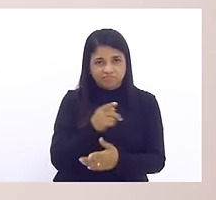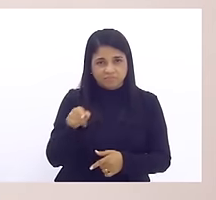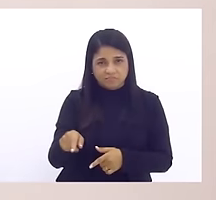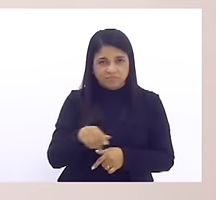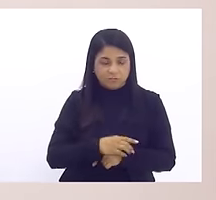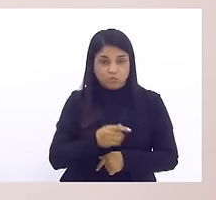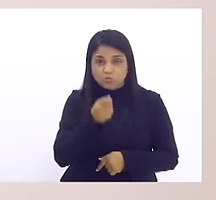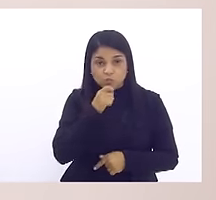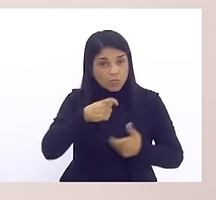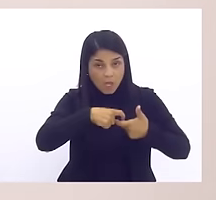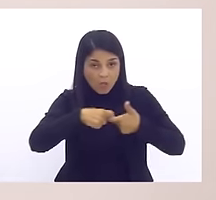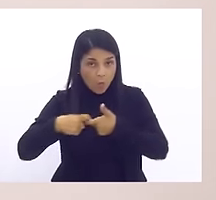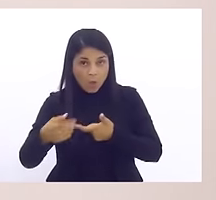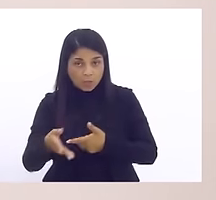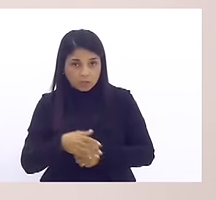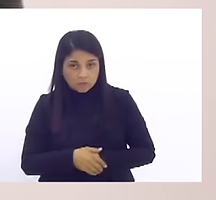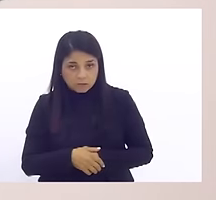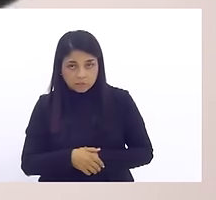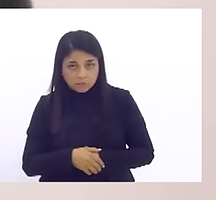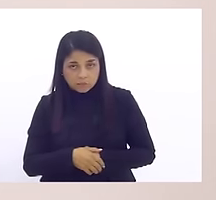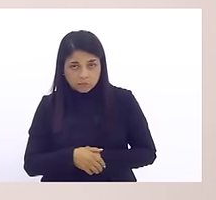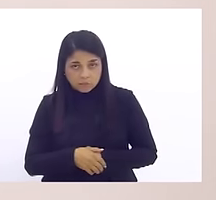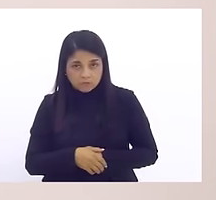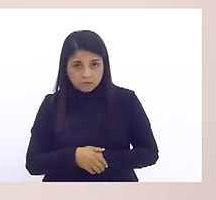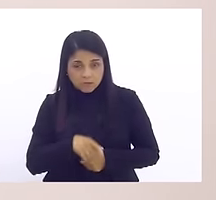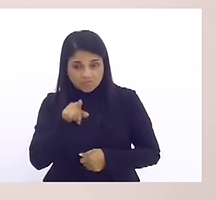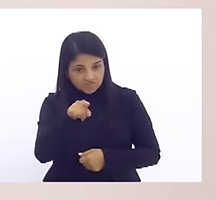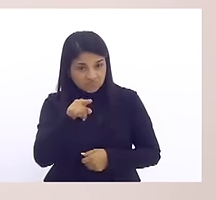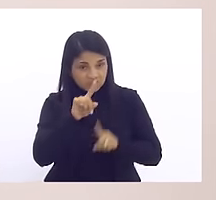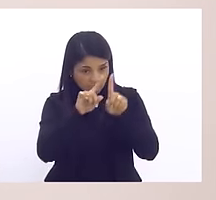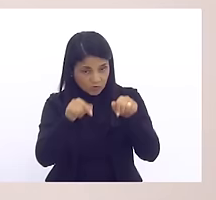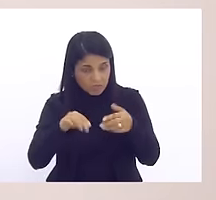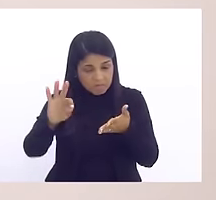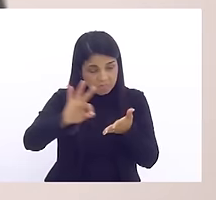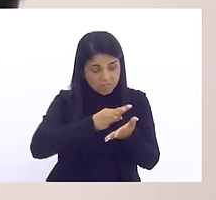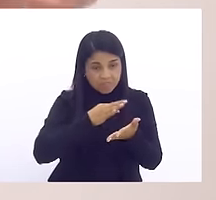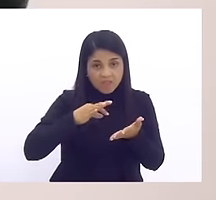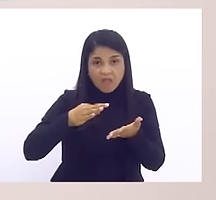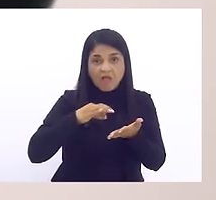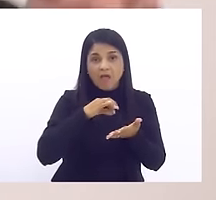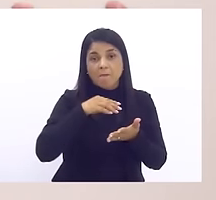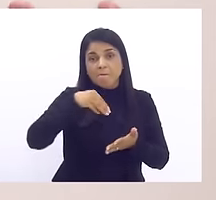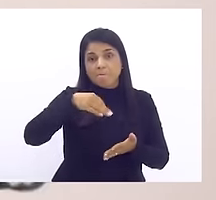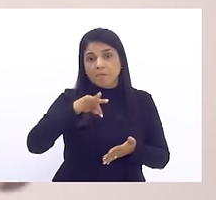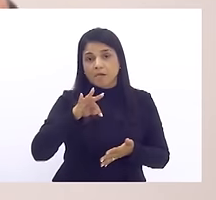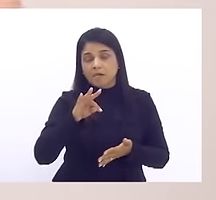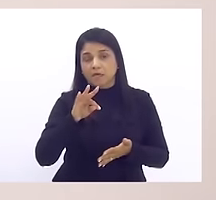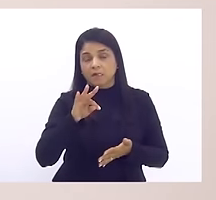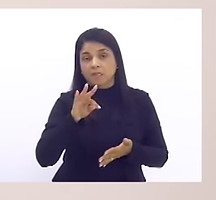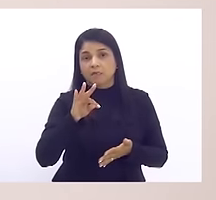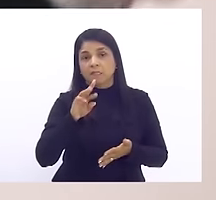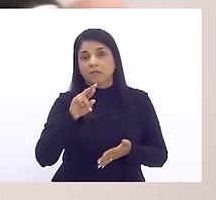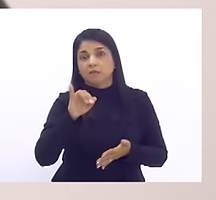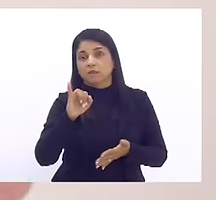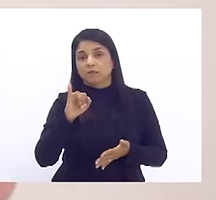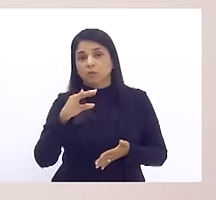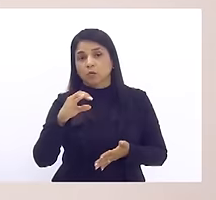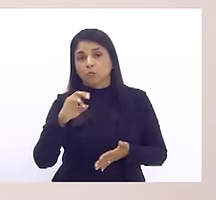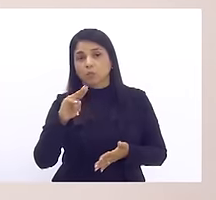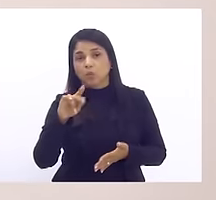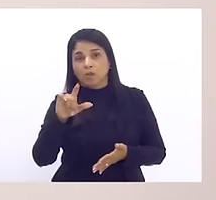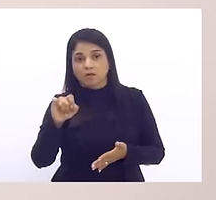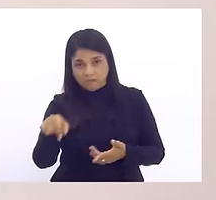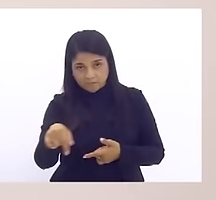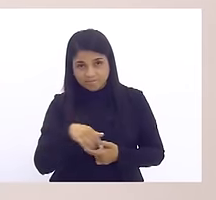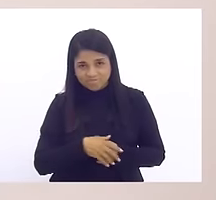aqui é isso que tá acontecendo no Rio de Janeiro a empresa tá enriquecendo as custas do Detran e do